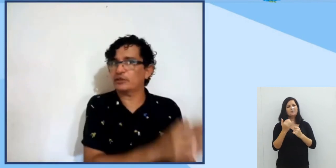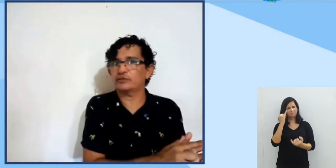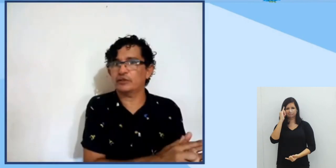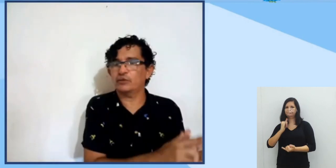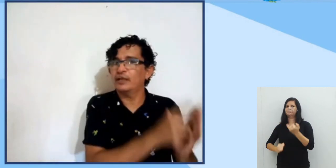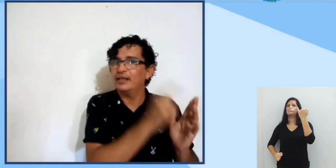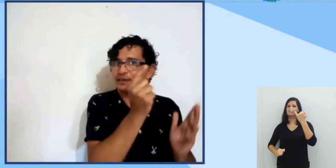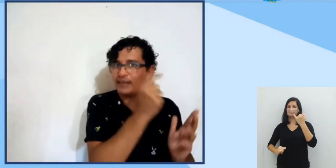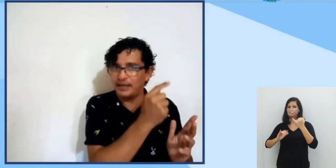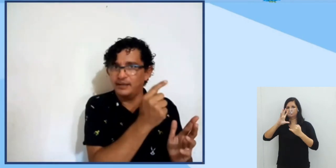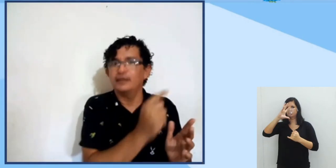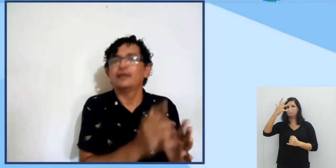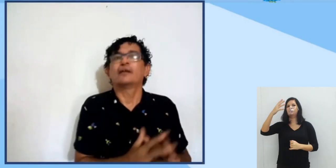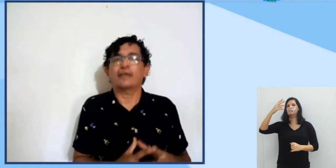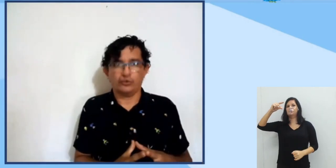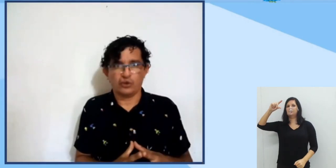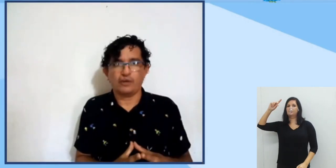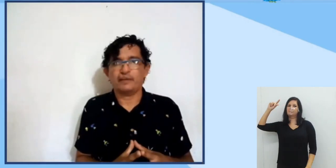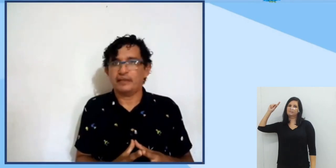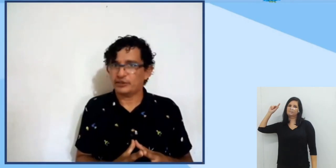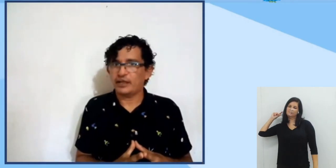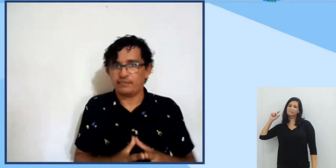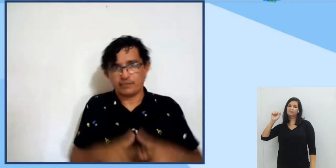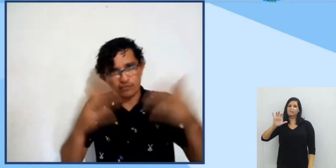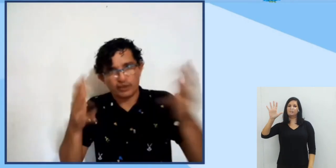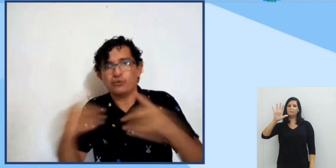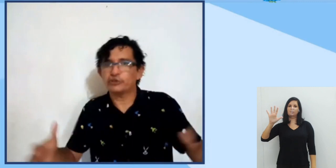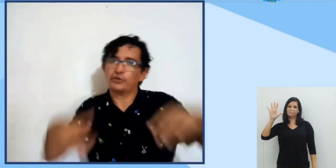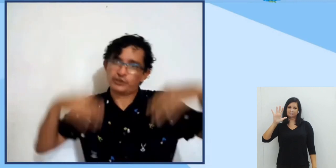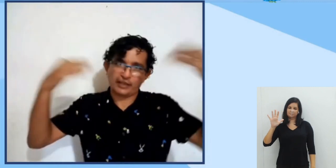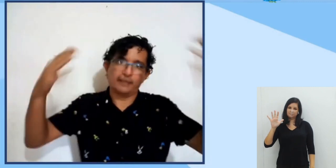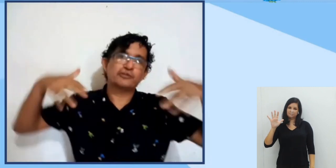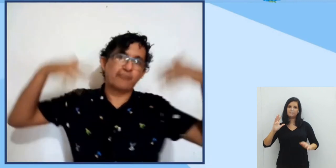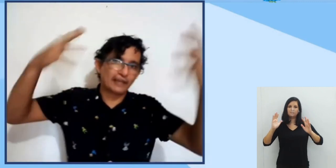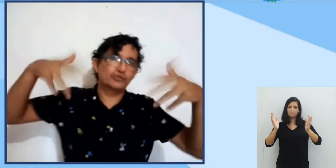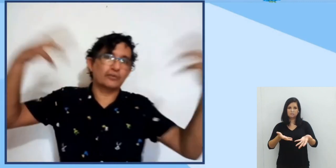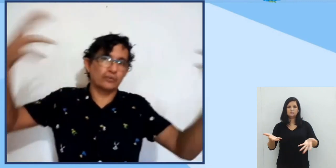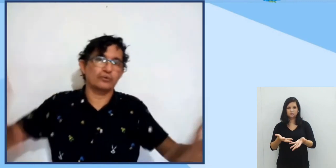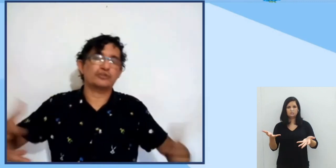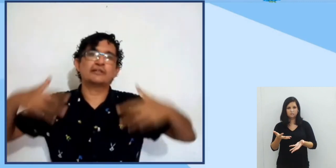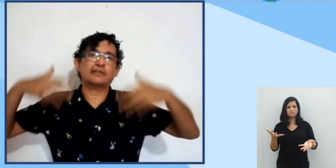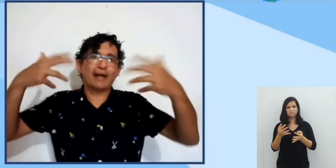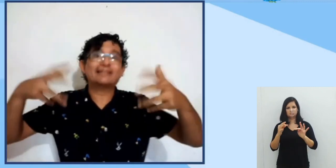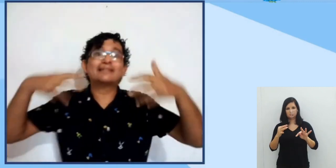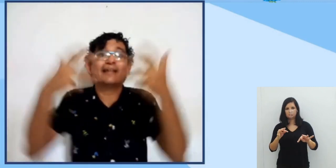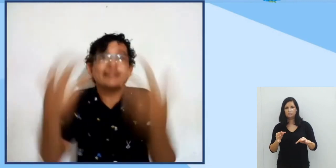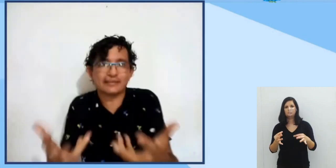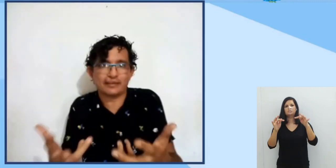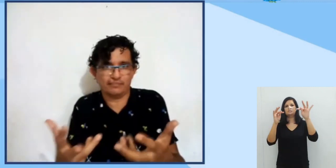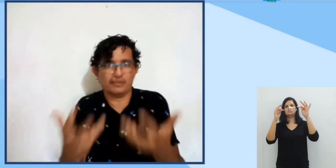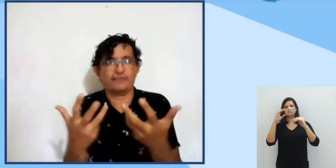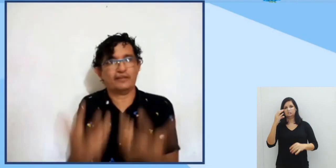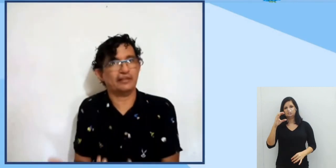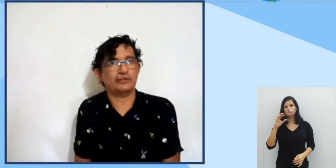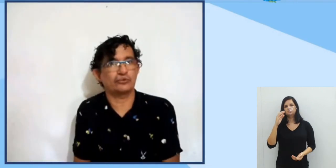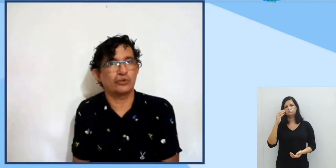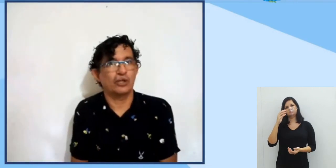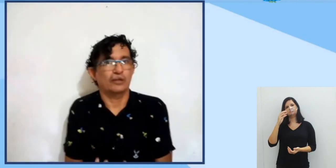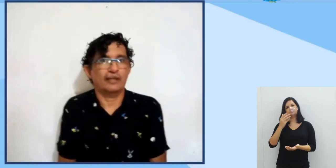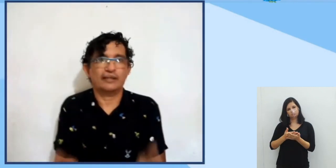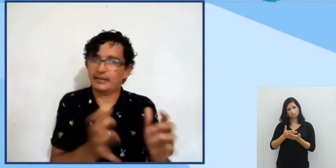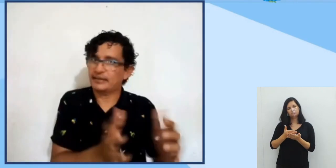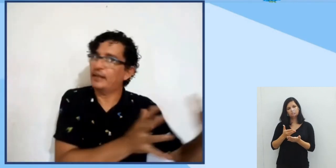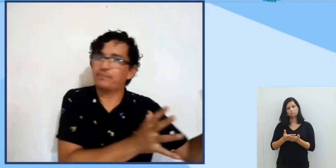com o que aconteceu lá na Europa nesta época, embora hoje nós tenhamos mais tecnologias e mais ciência para fazer